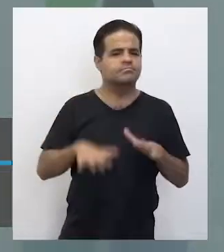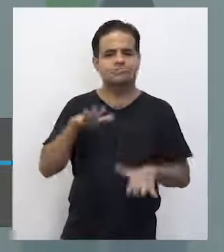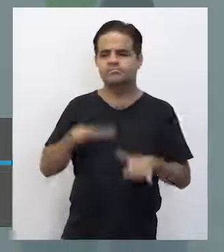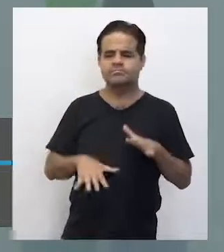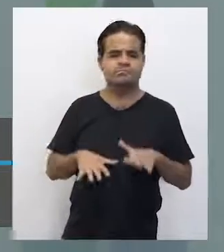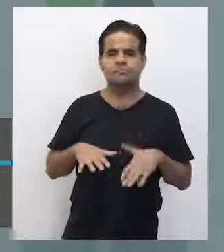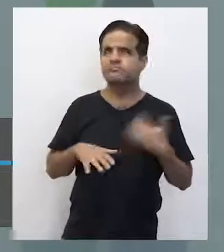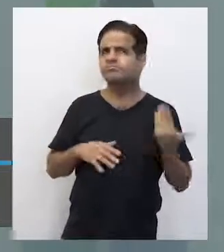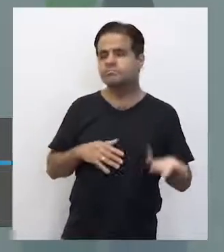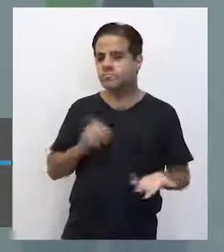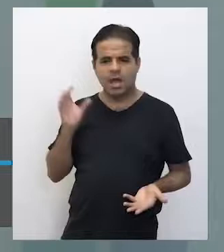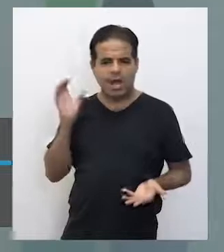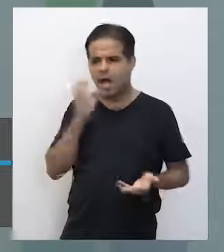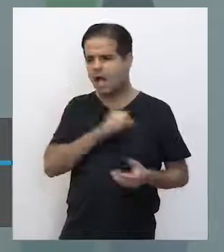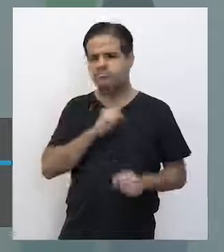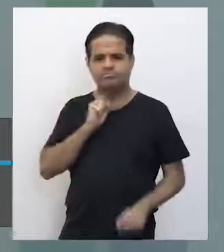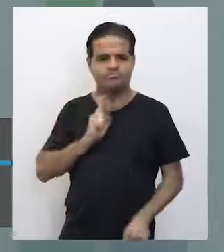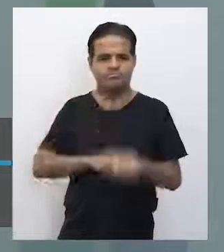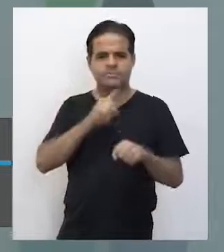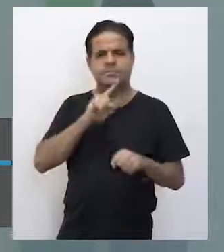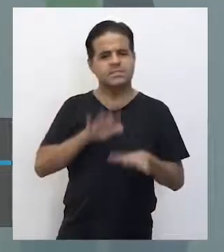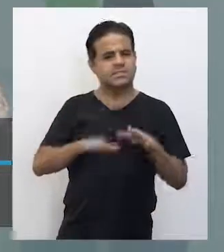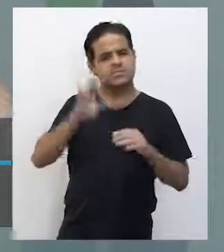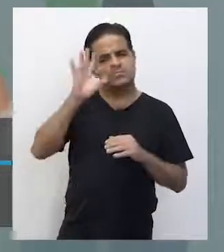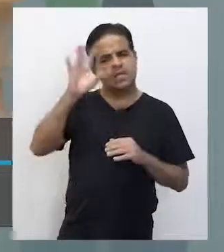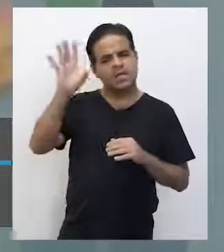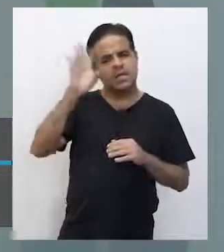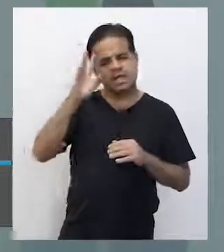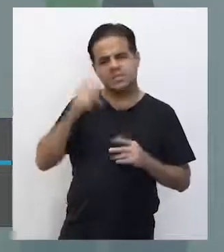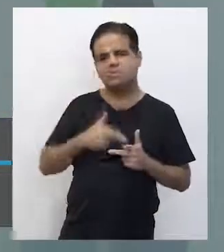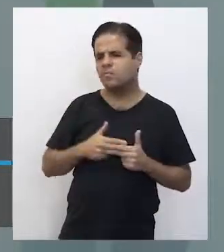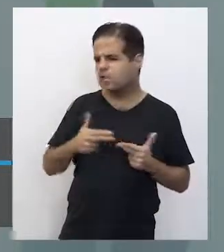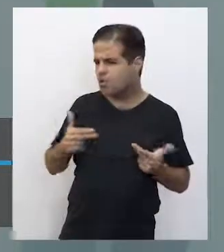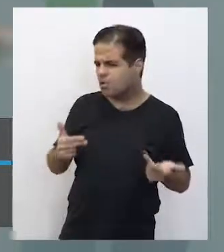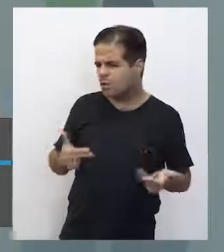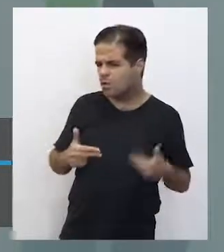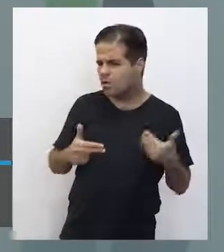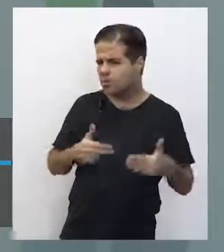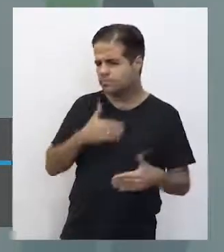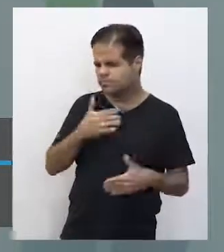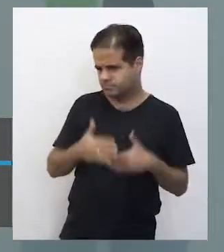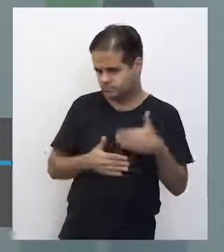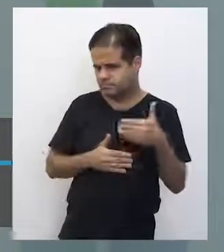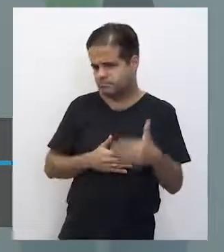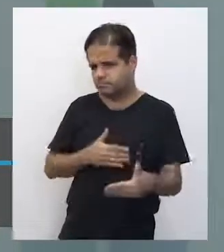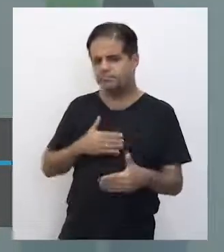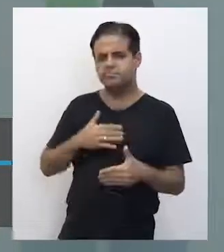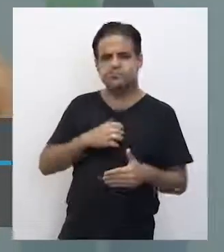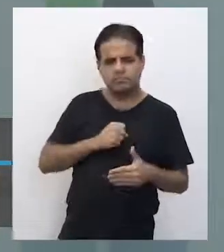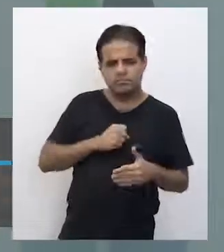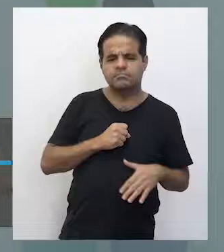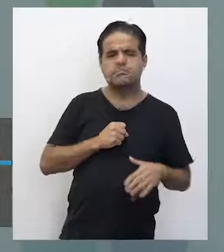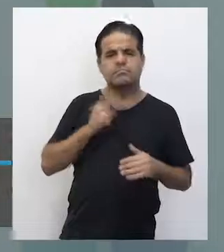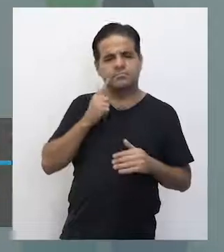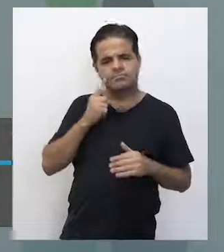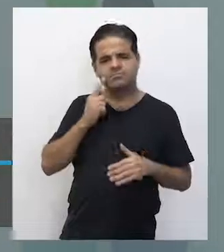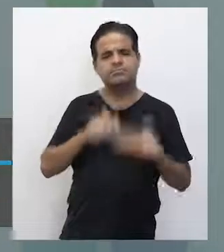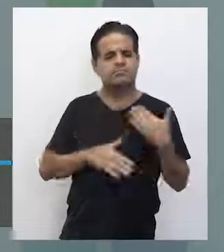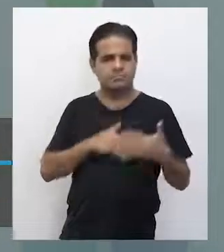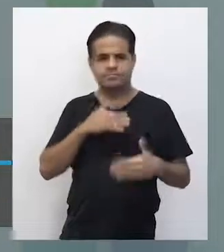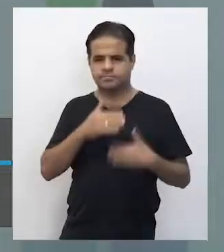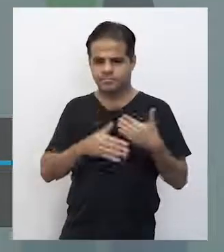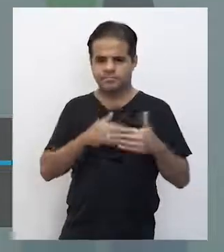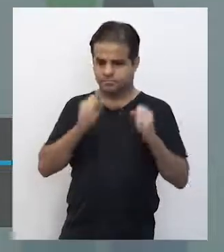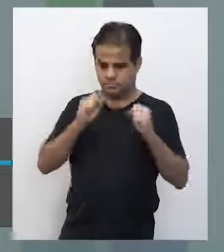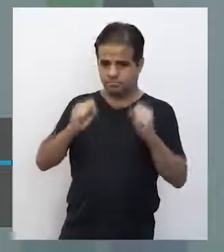é tão imediata. A gente às vezes pode pensar que foi um processo. Eu gostei dessa palavra, processo. A gente